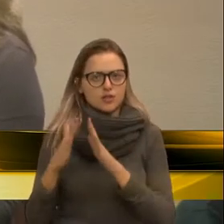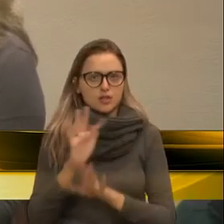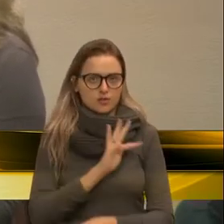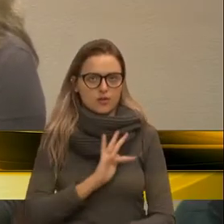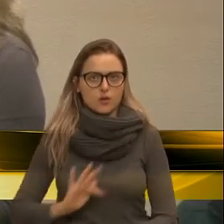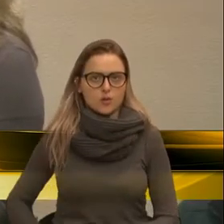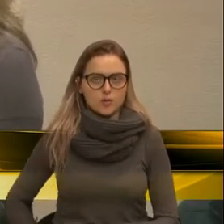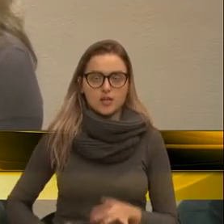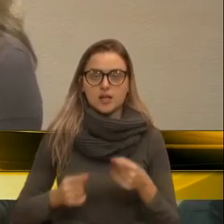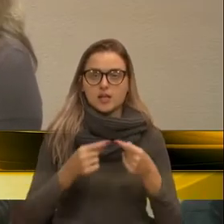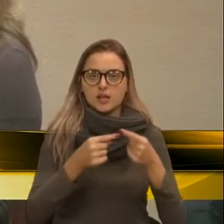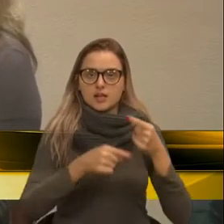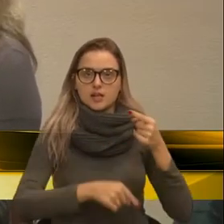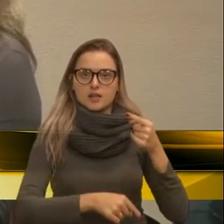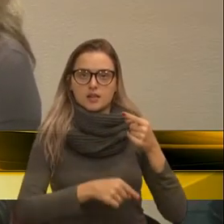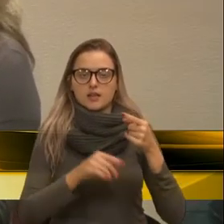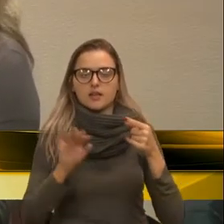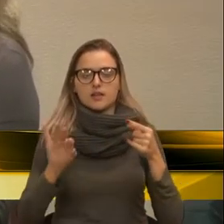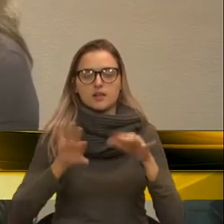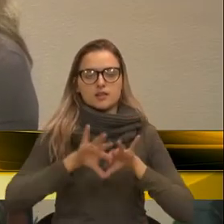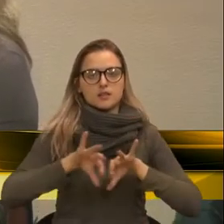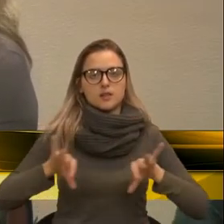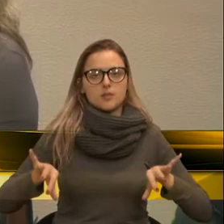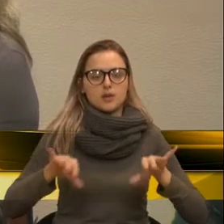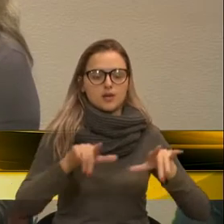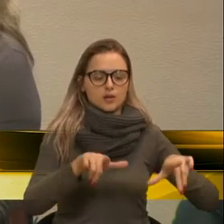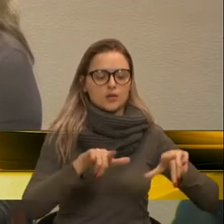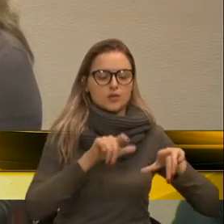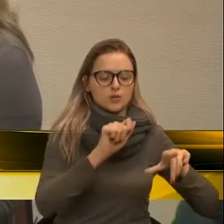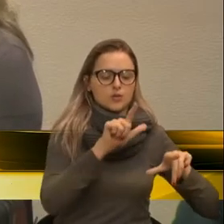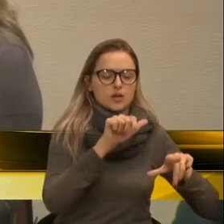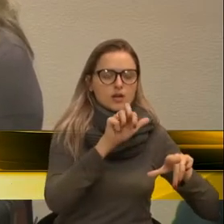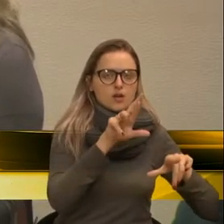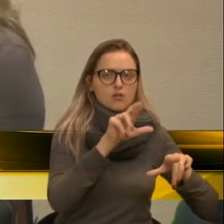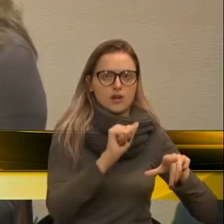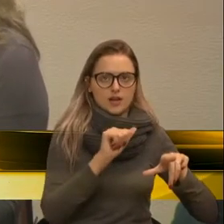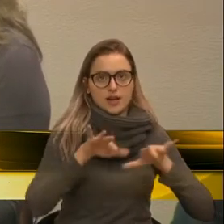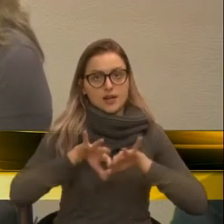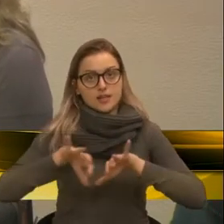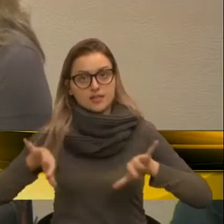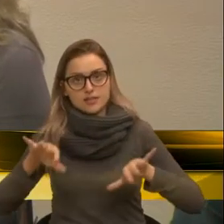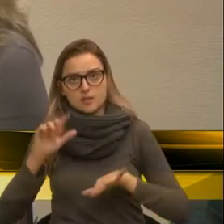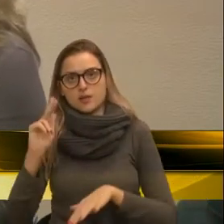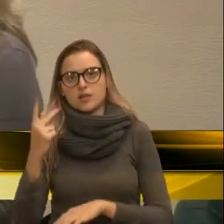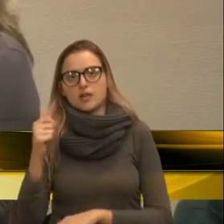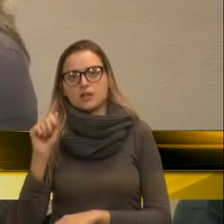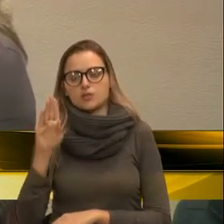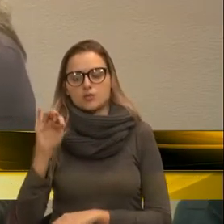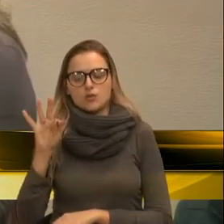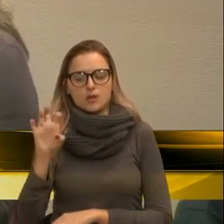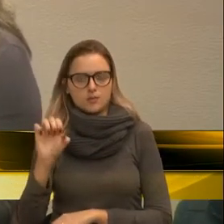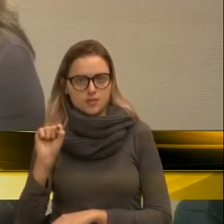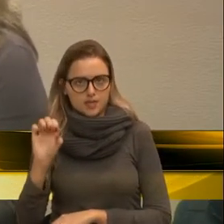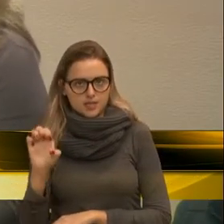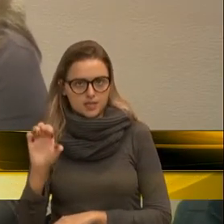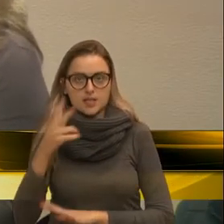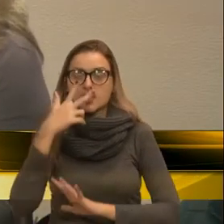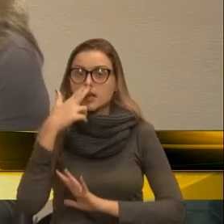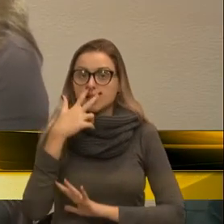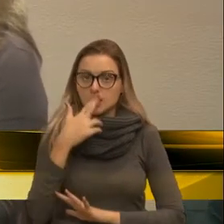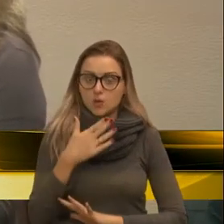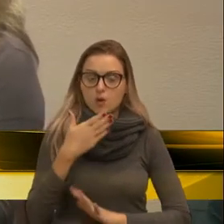que desvinculou a liberação do alvará de licença da carta de habite-se, nos mesmos critérios que a